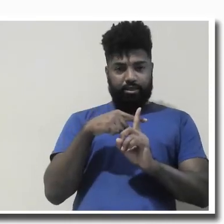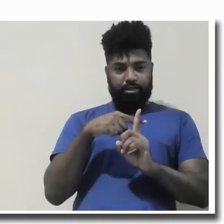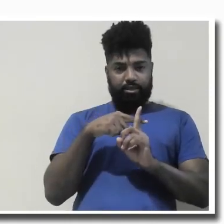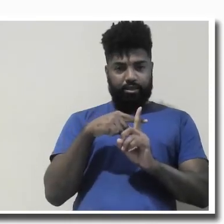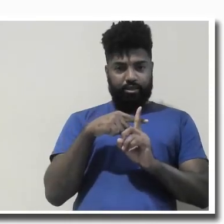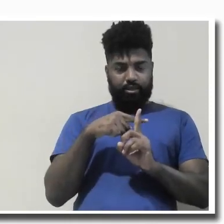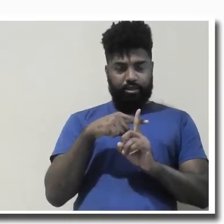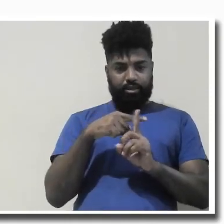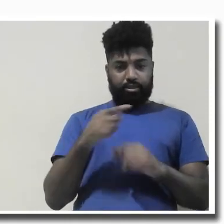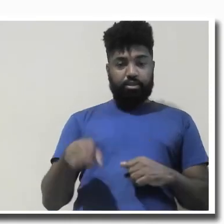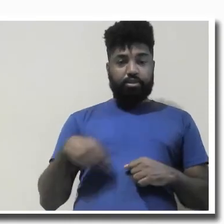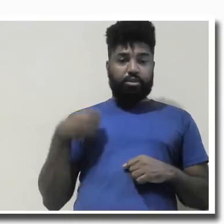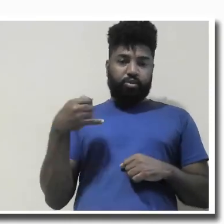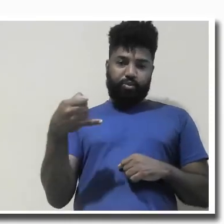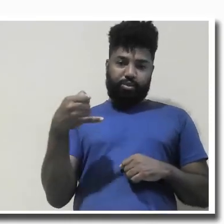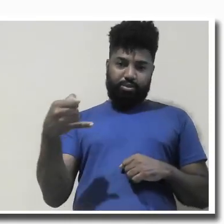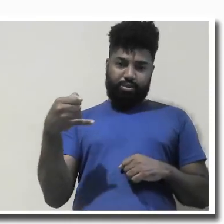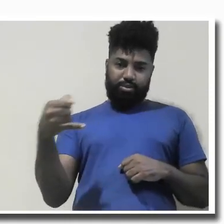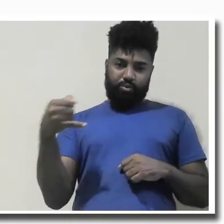e a subtração.